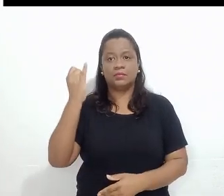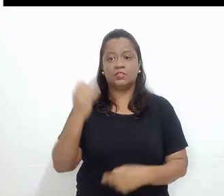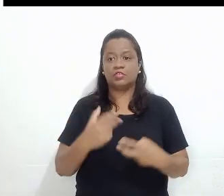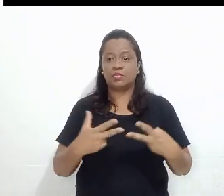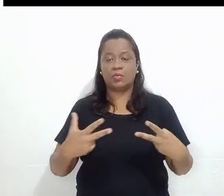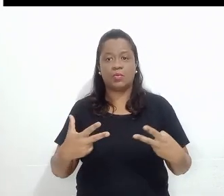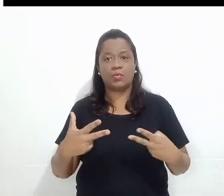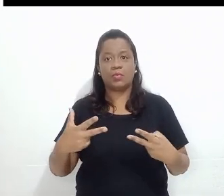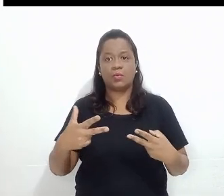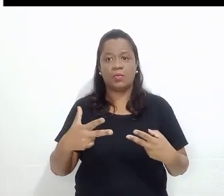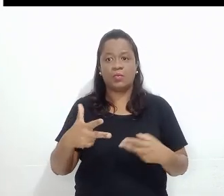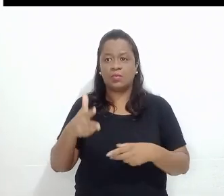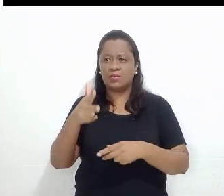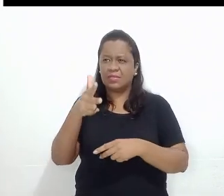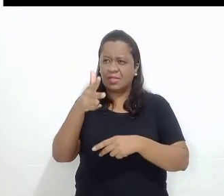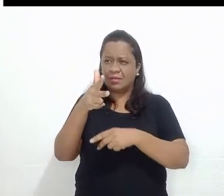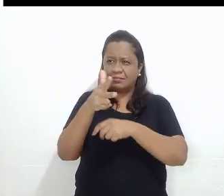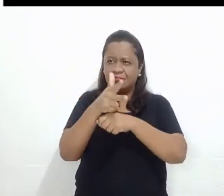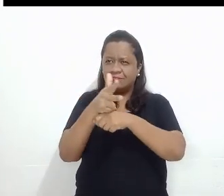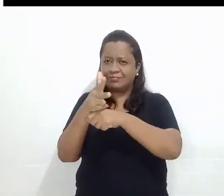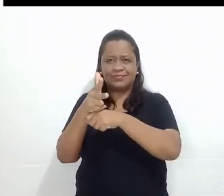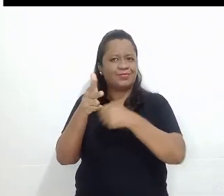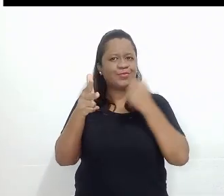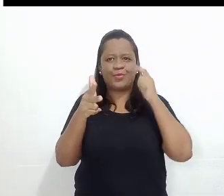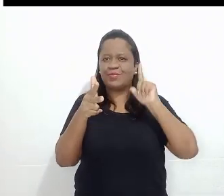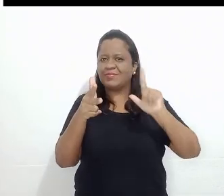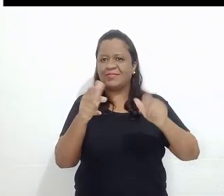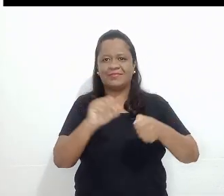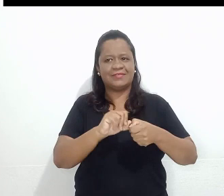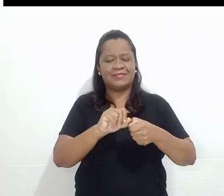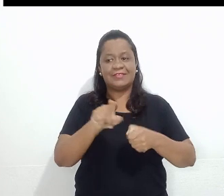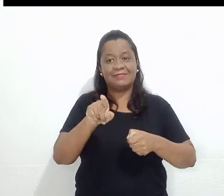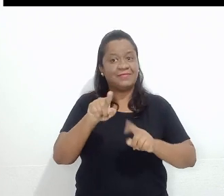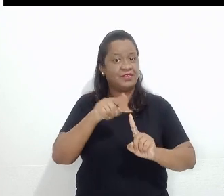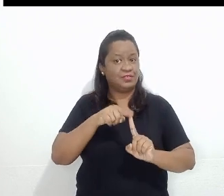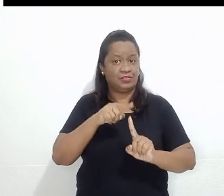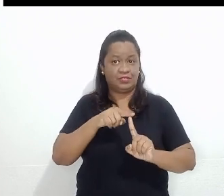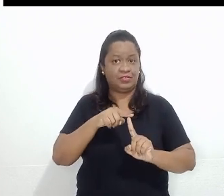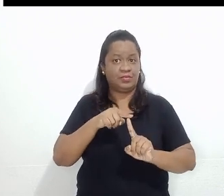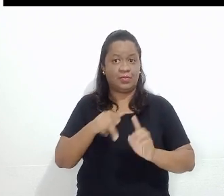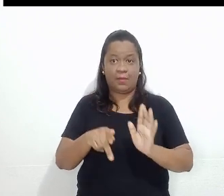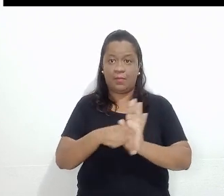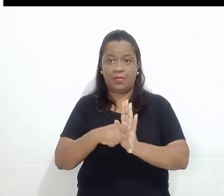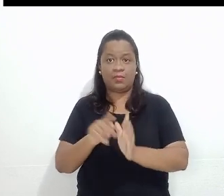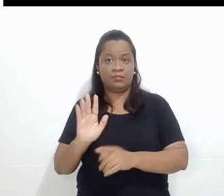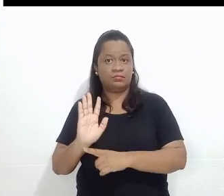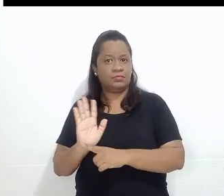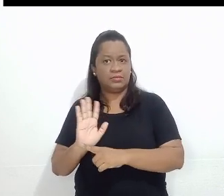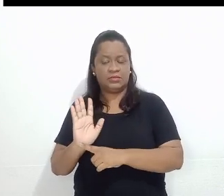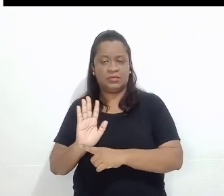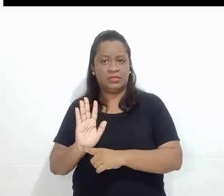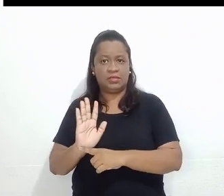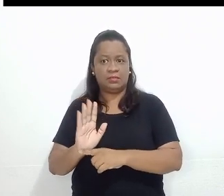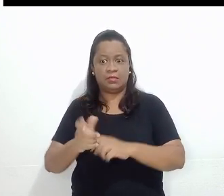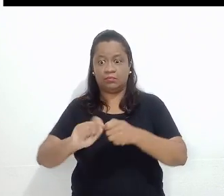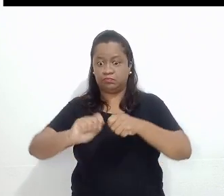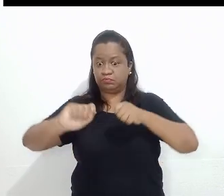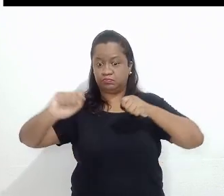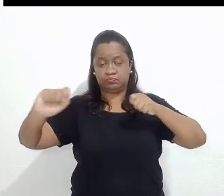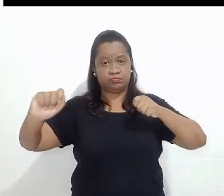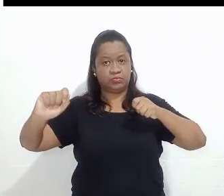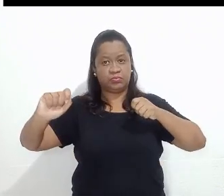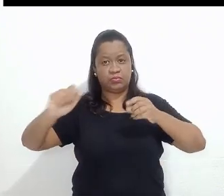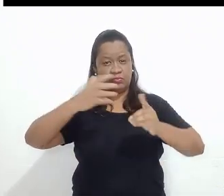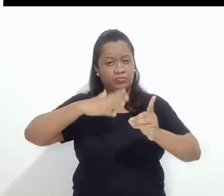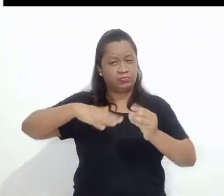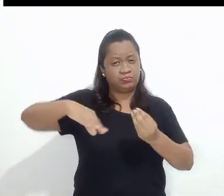sozinho, o operador de câmera não consegue fazer nessas câmeras desse tipo, assim, de cinema, tá? Que são tão grandes, que envolvem tanta